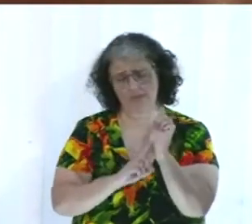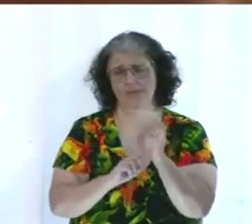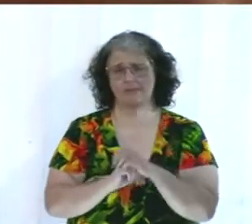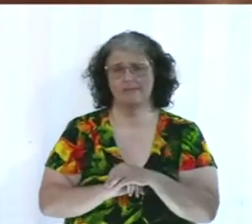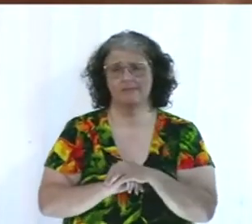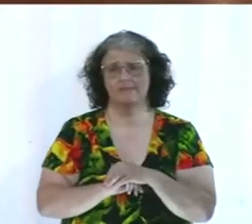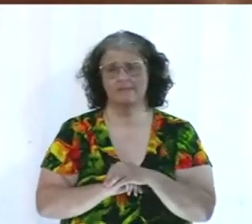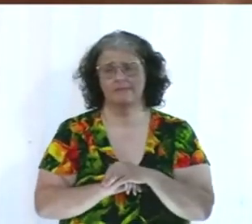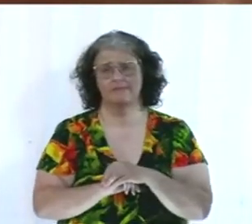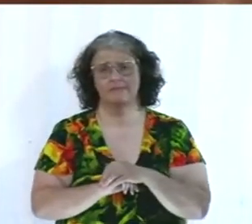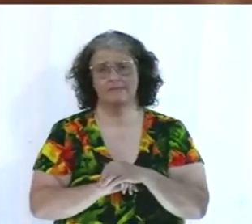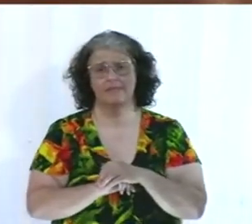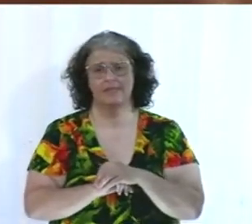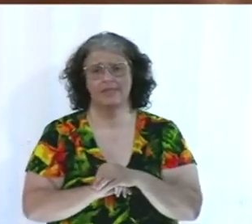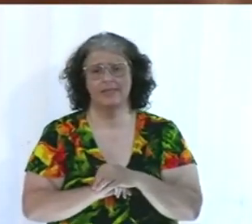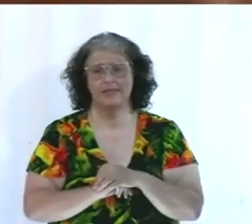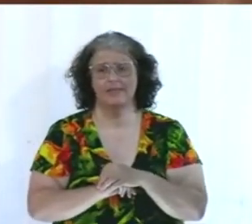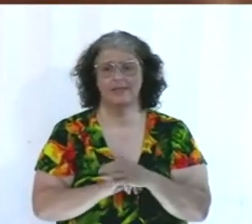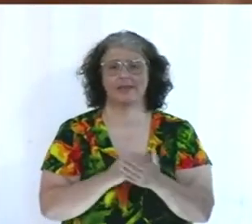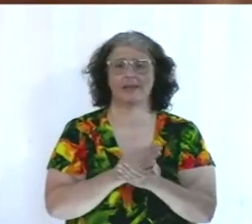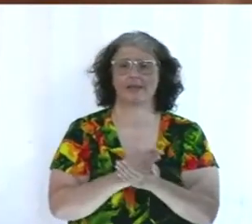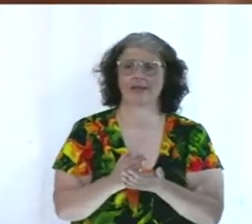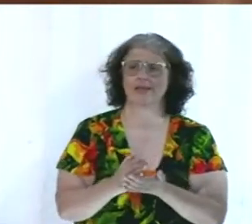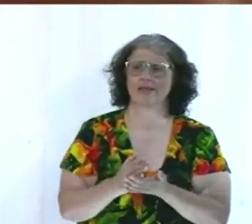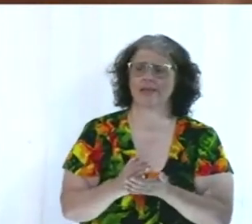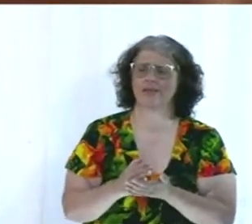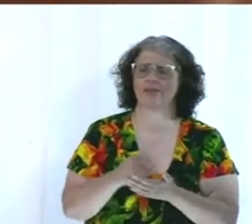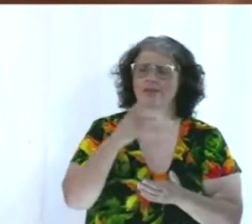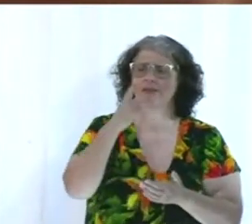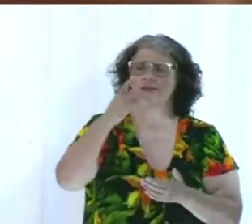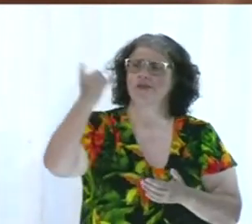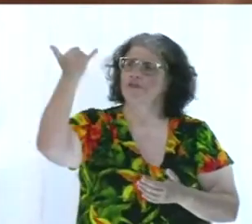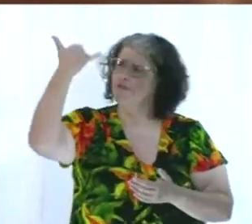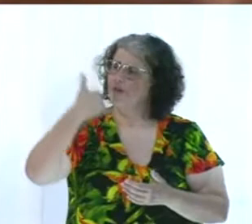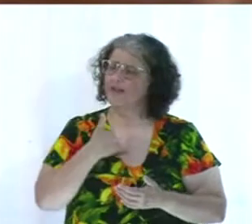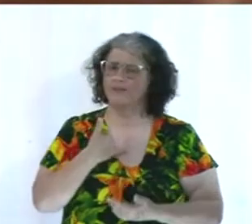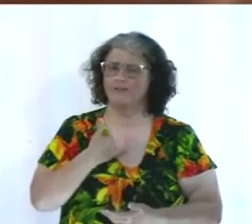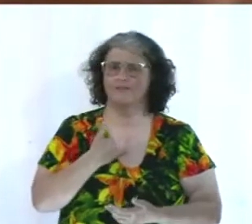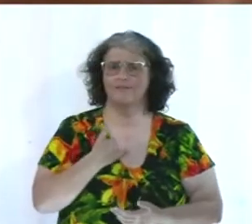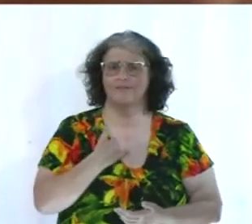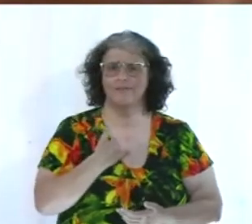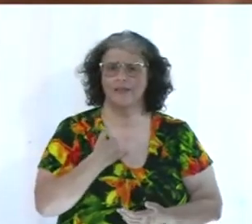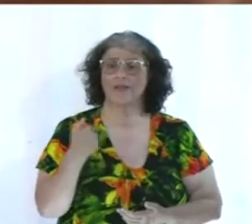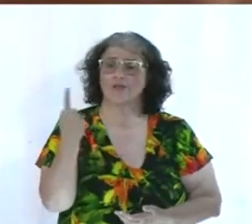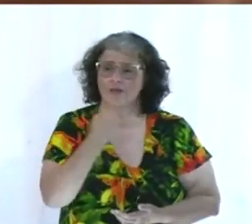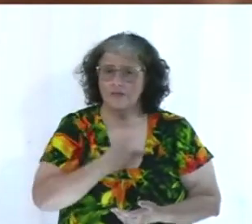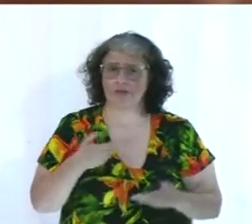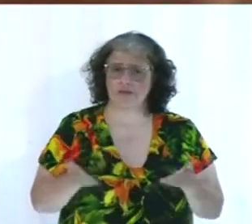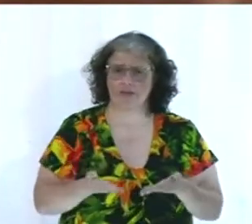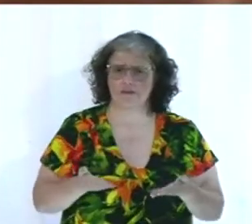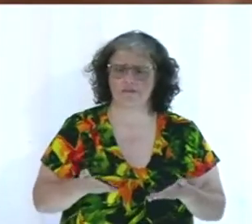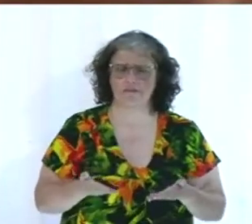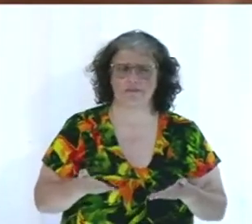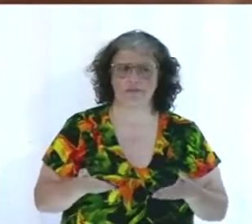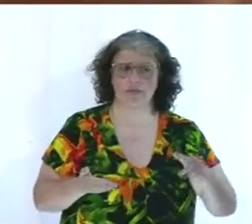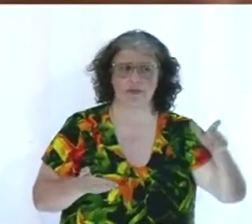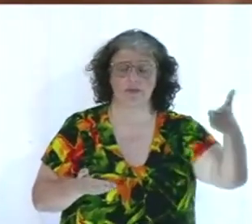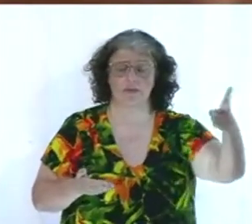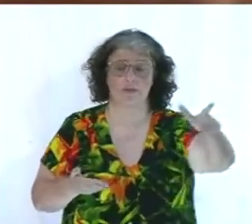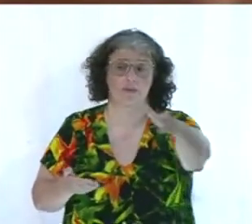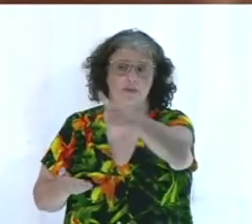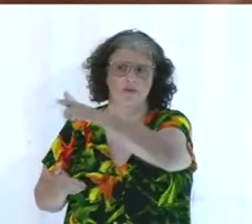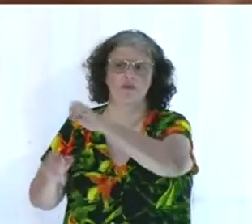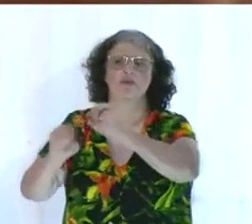Deus está nos avisando aquilo que talvez você já soubesse, tem um outro evangelho sendo pregado por aí, que não é